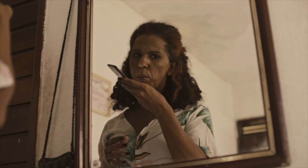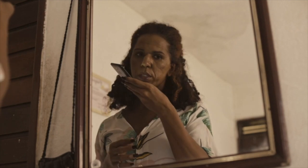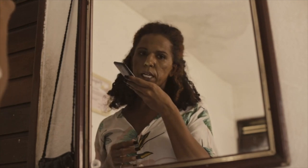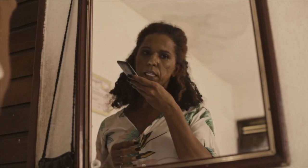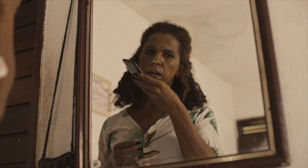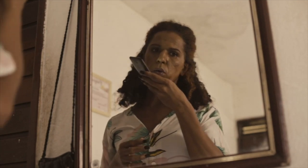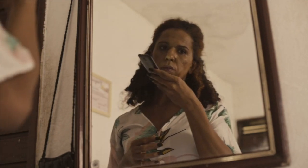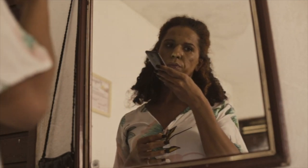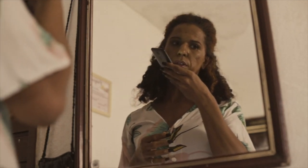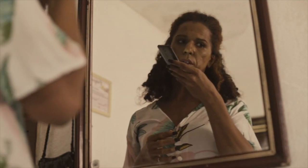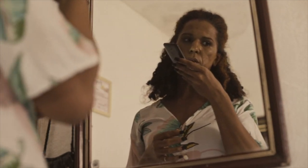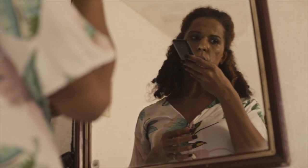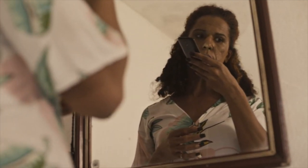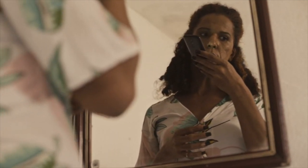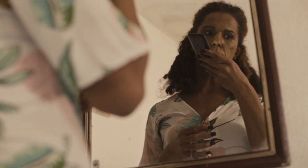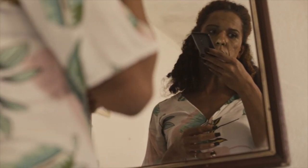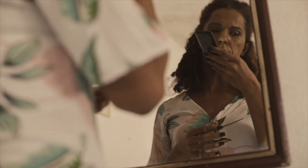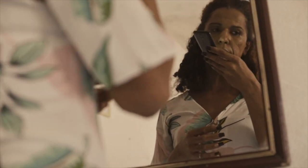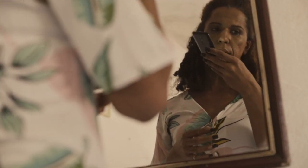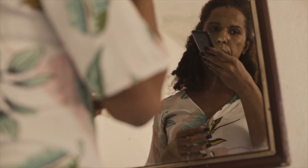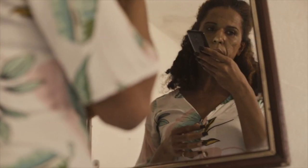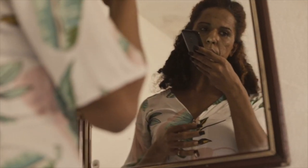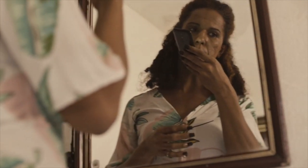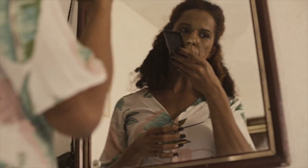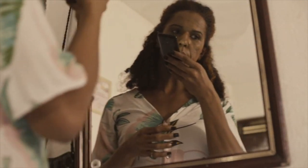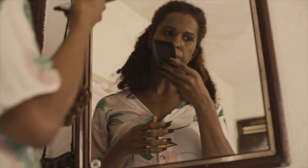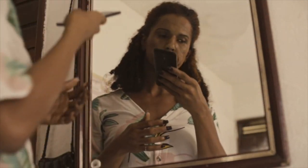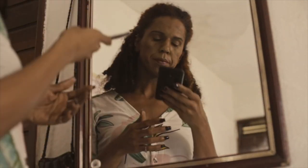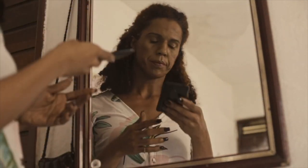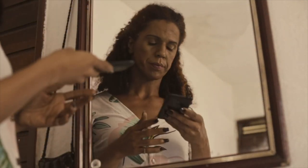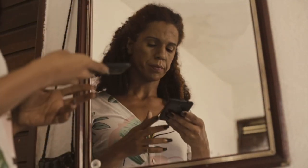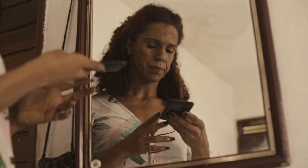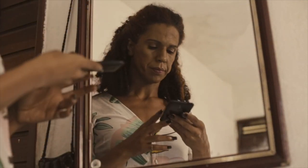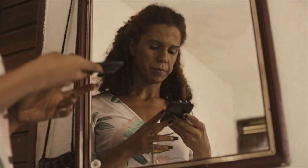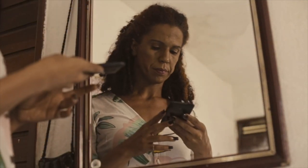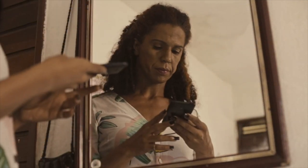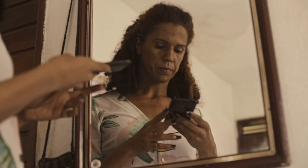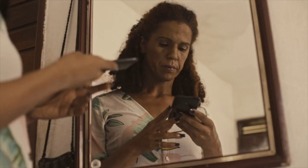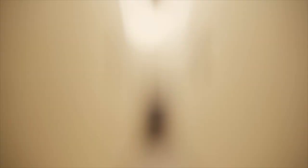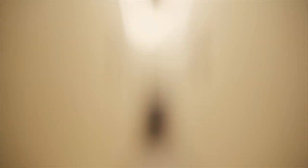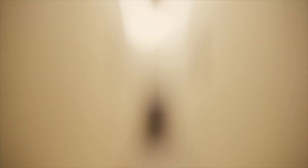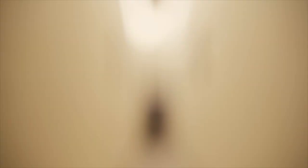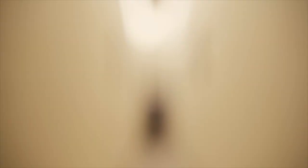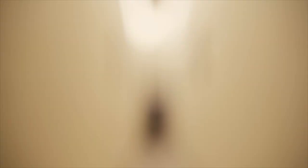Antes do almoço ainda houve outro cancelamento aqui.